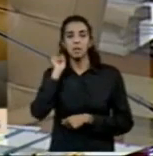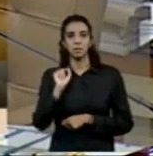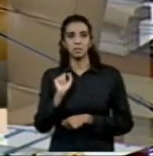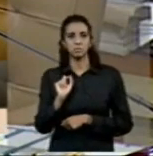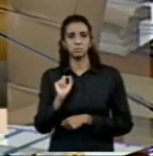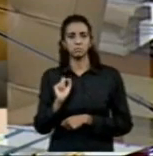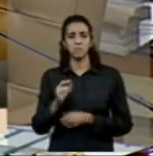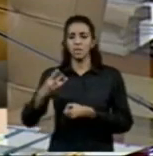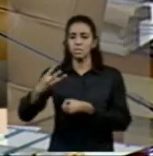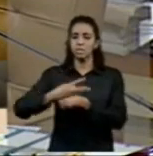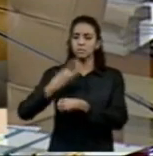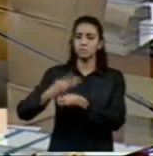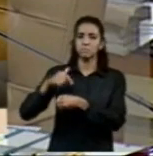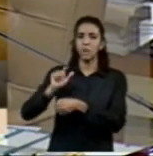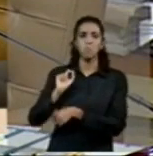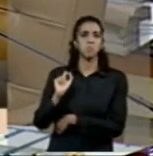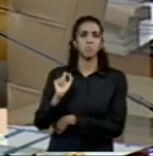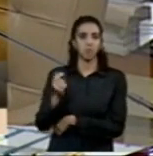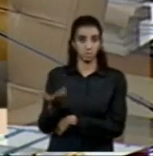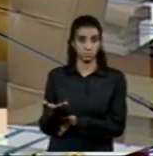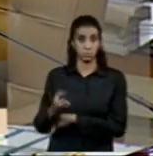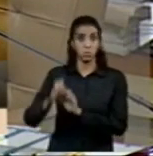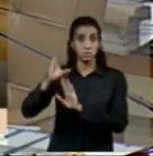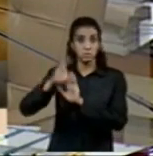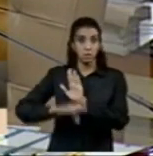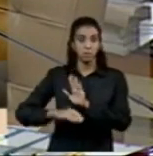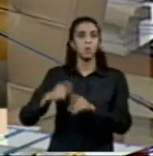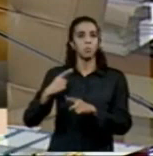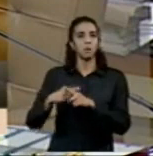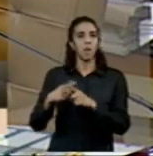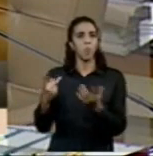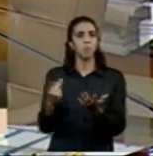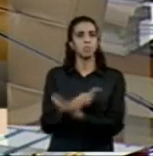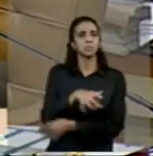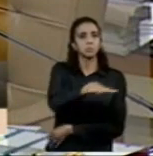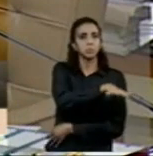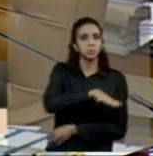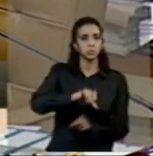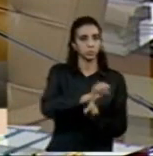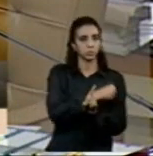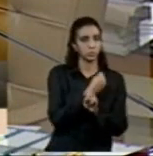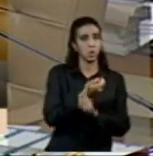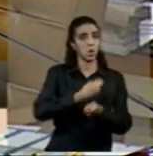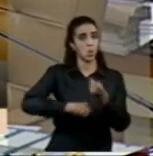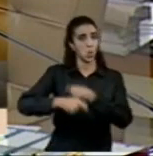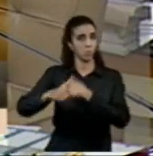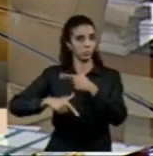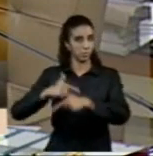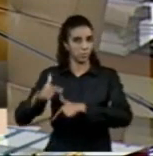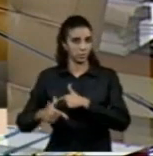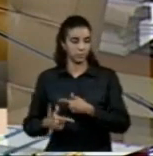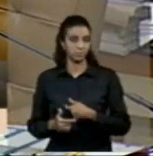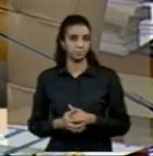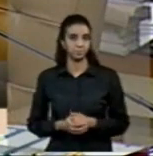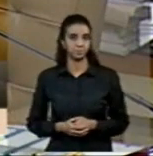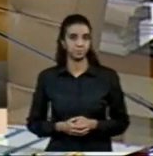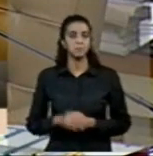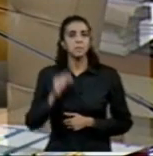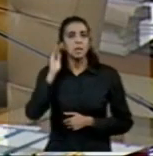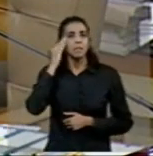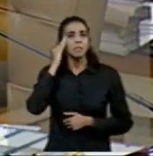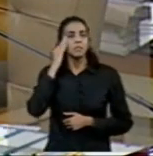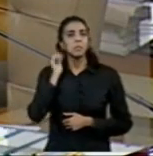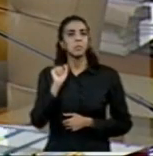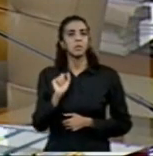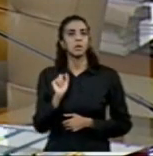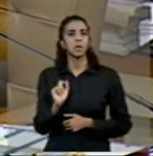a terceirização enquanto fenômeno socioeconômico e trabalhista. Compreender em que